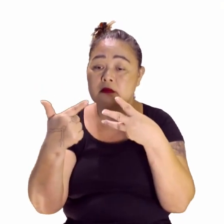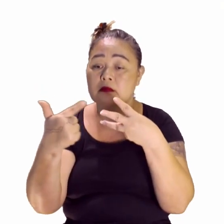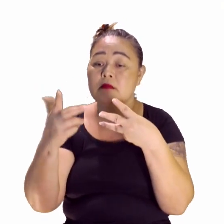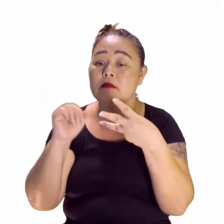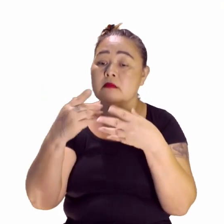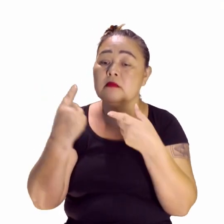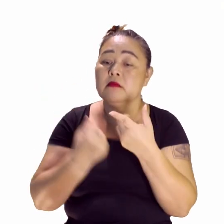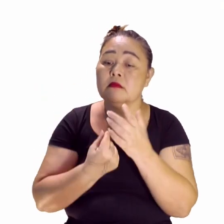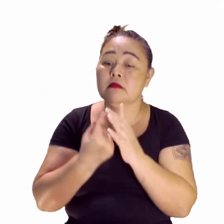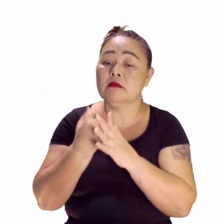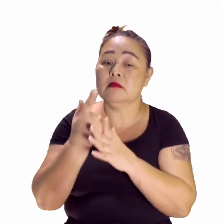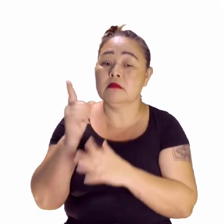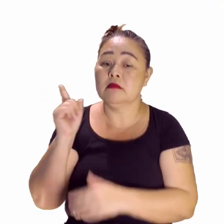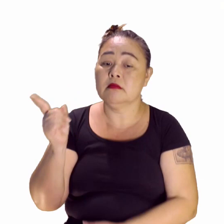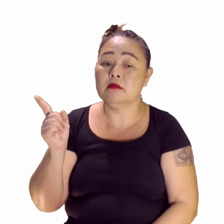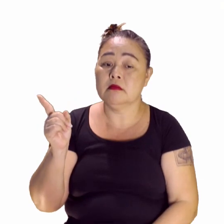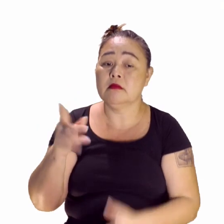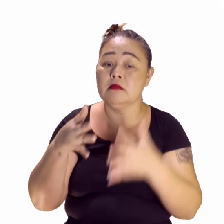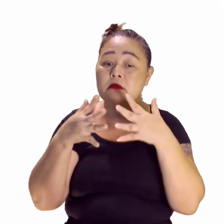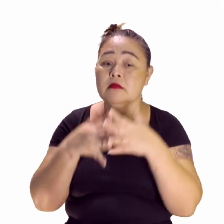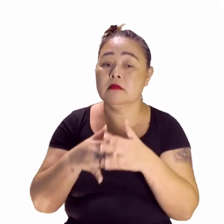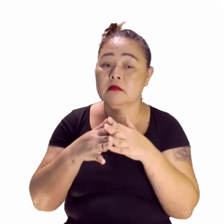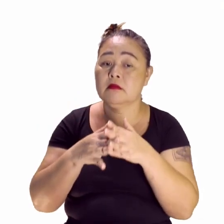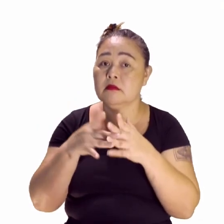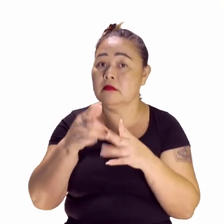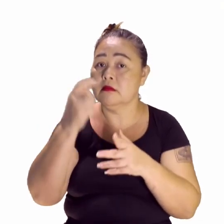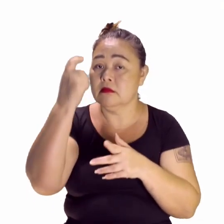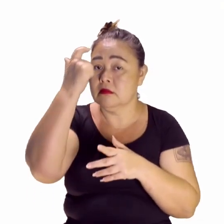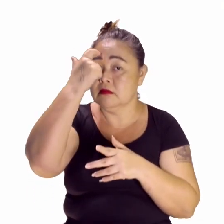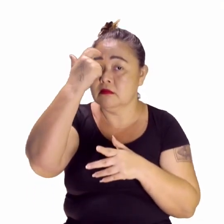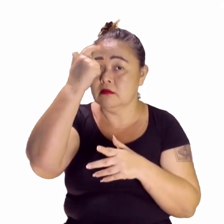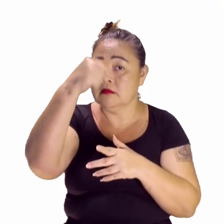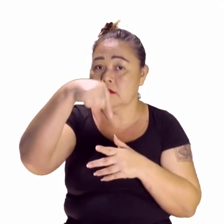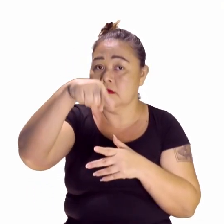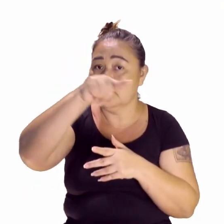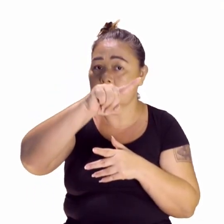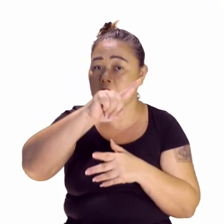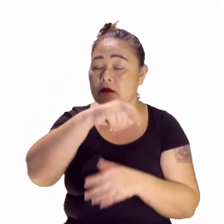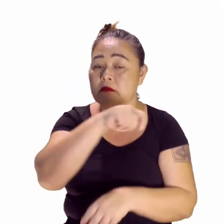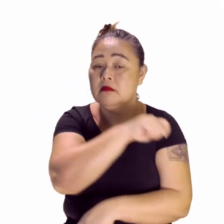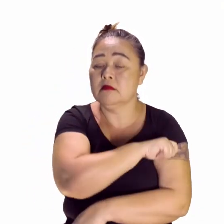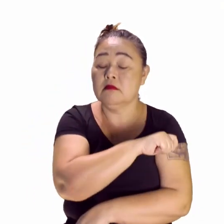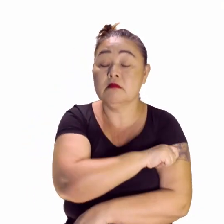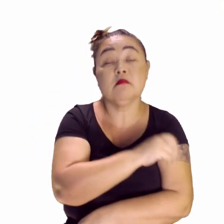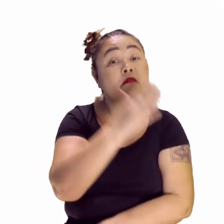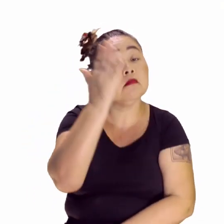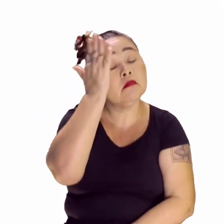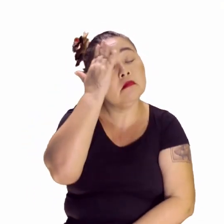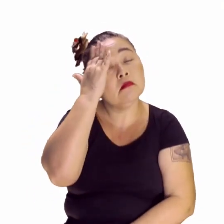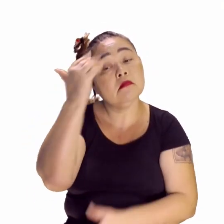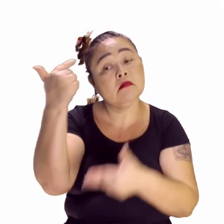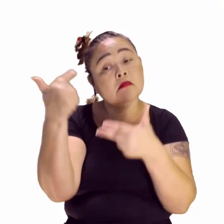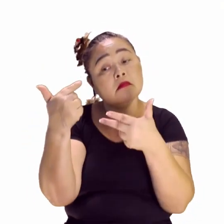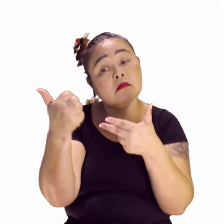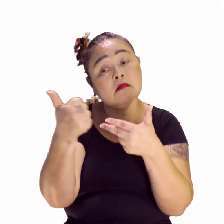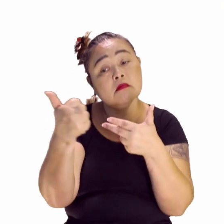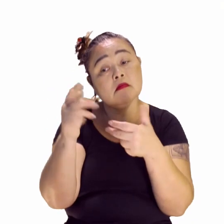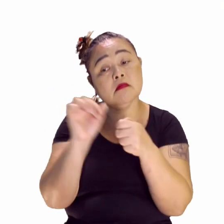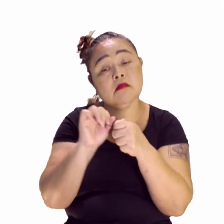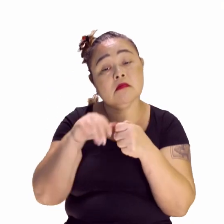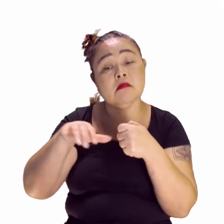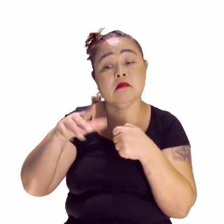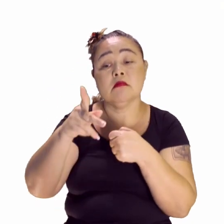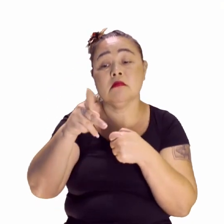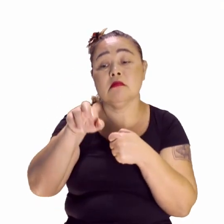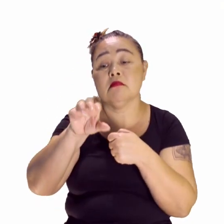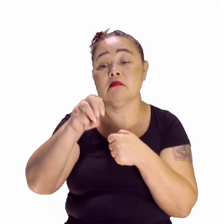bem, exatamente. Então, eles quiseram ali confundir a mente do nosso aluno. Só que o aluno é fera, com certeza. Ele sabe que não é setor primário. E o que é primário?